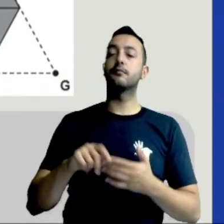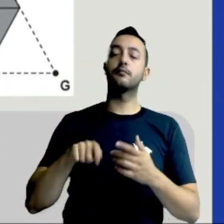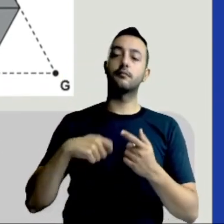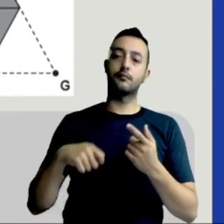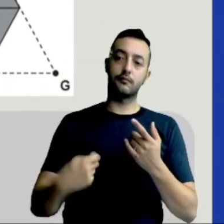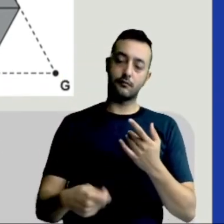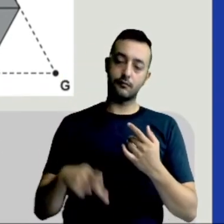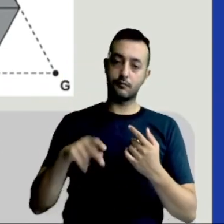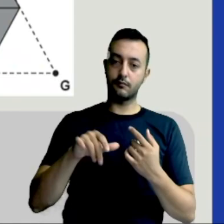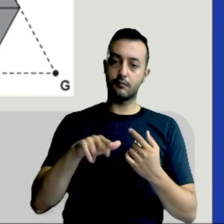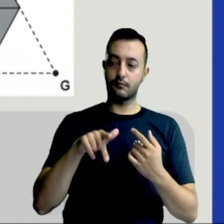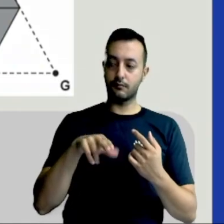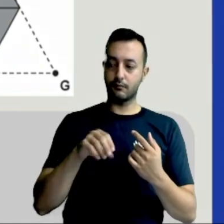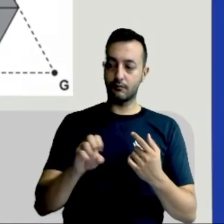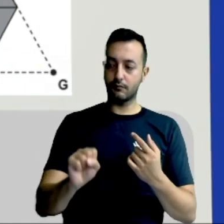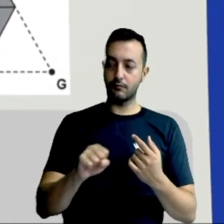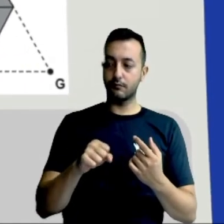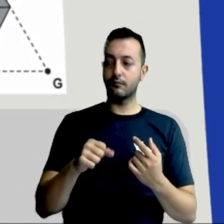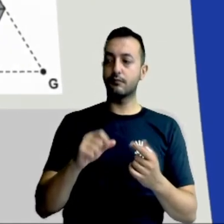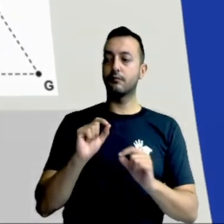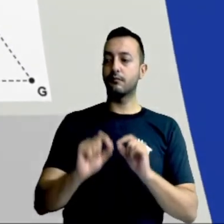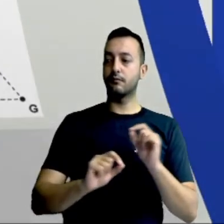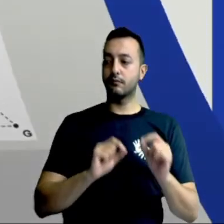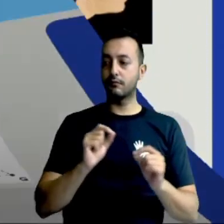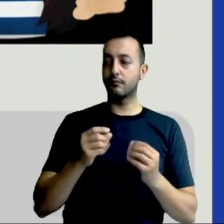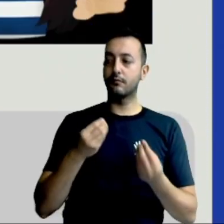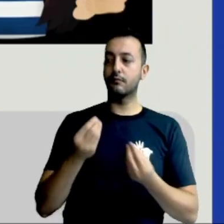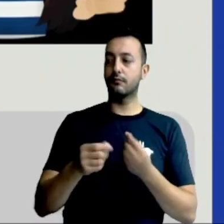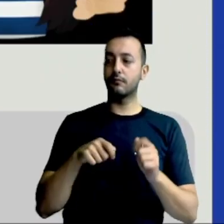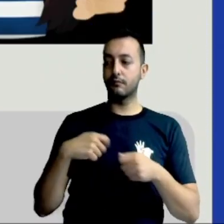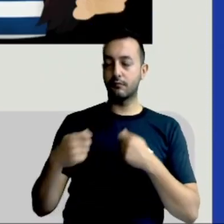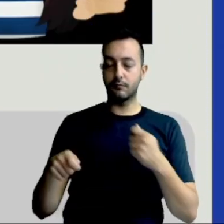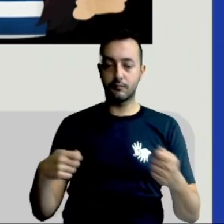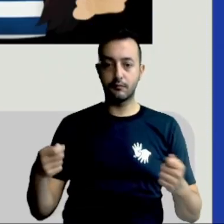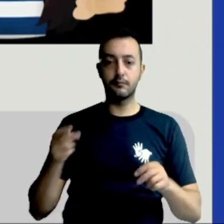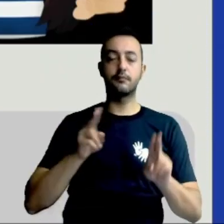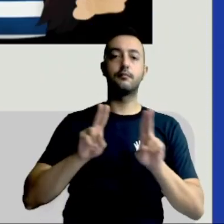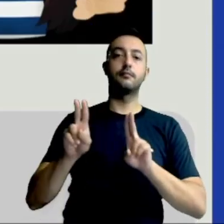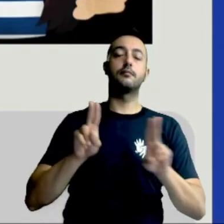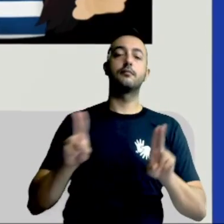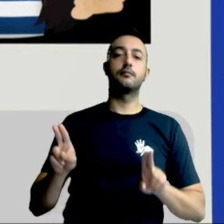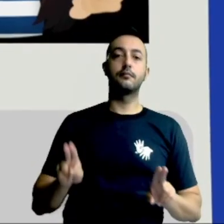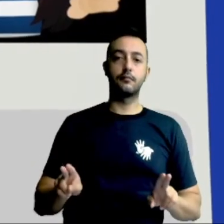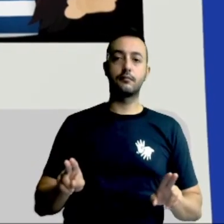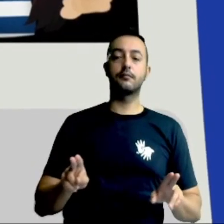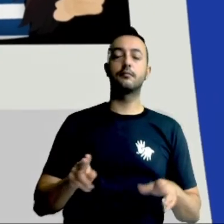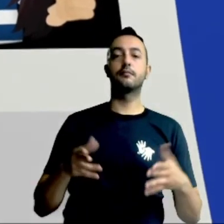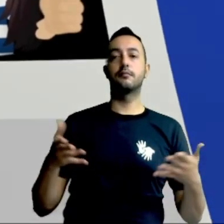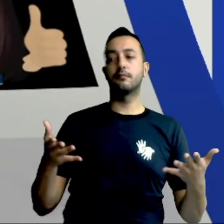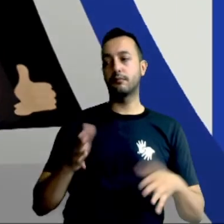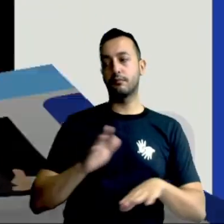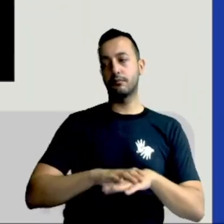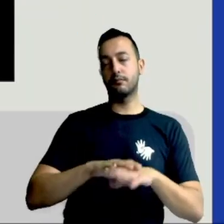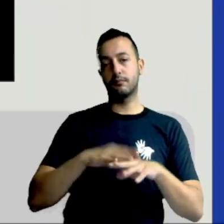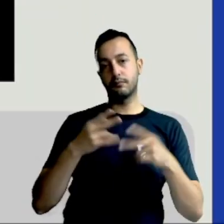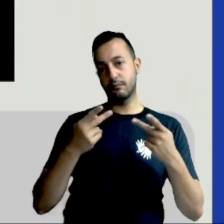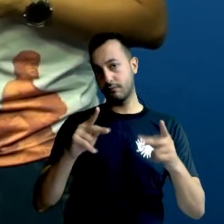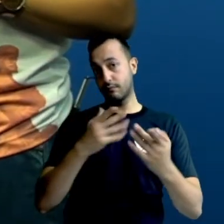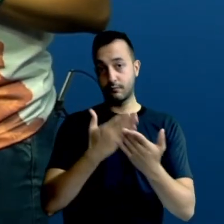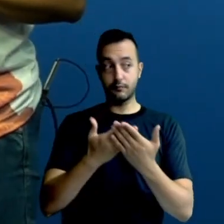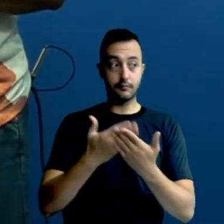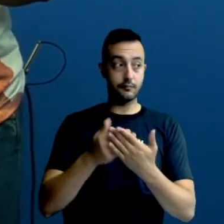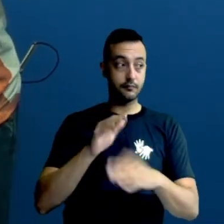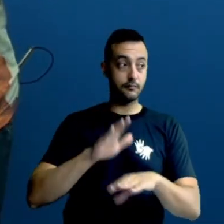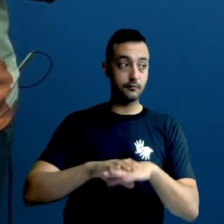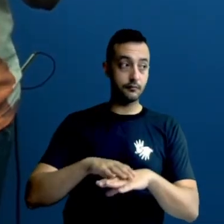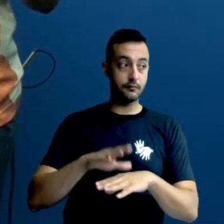propriedades dos polígonos, o que é que são, como a gente classifica, a nomenclatura, né? E agora é com vocês, estudar